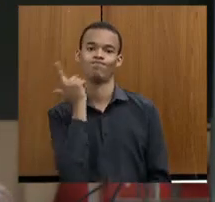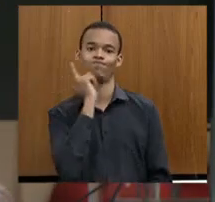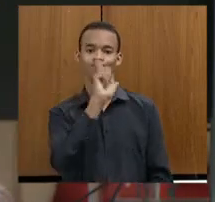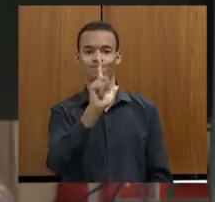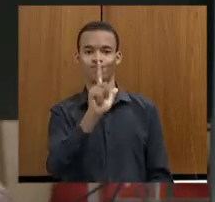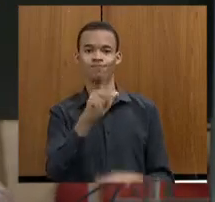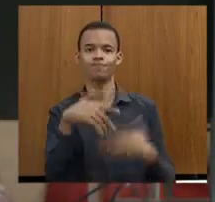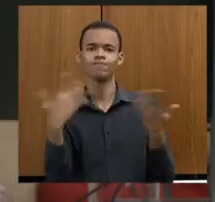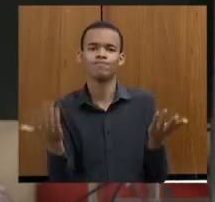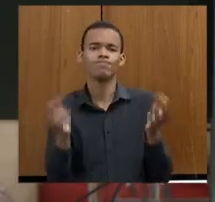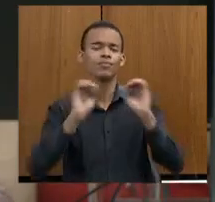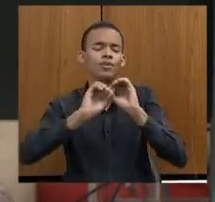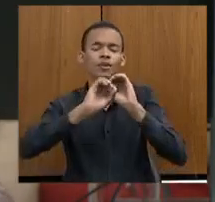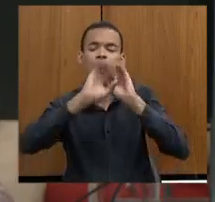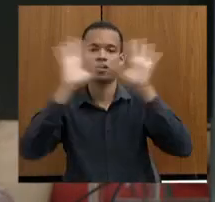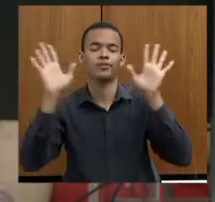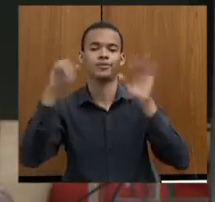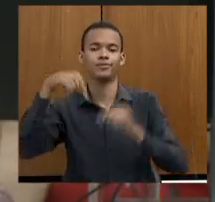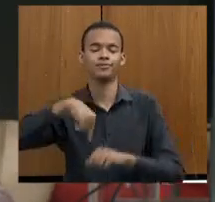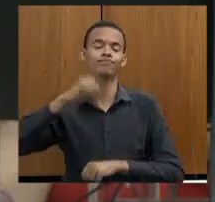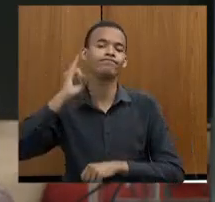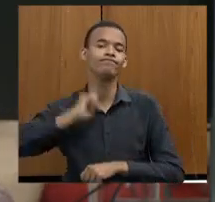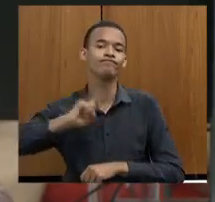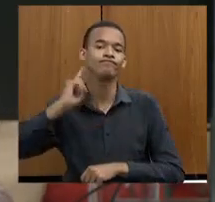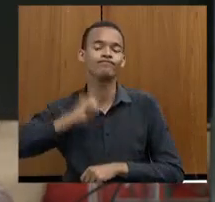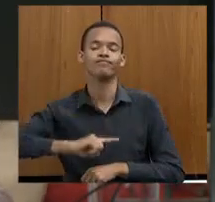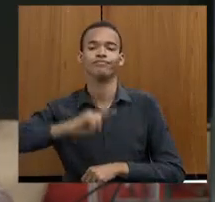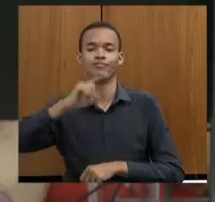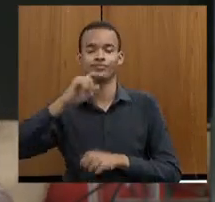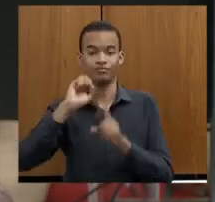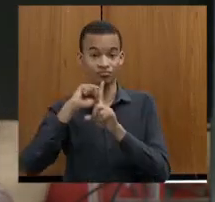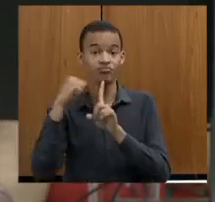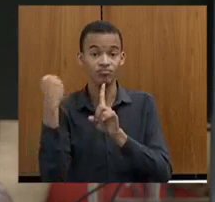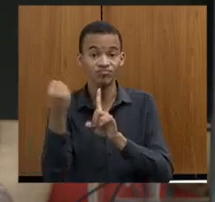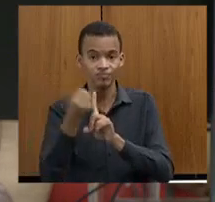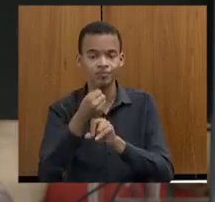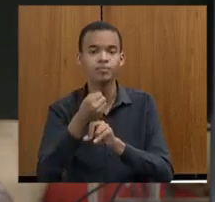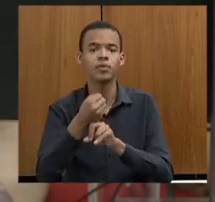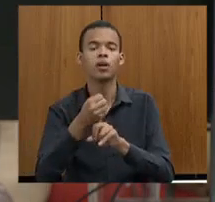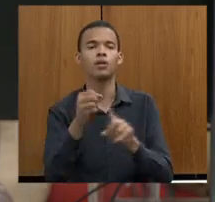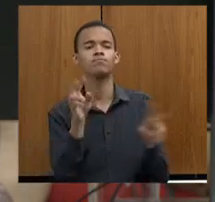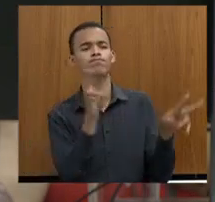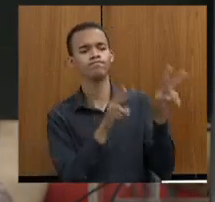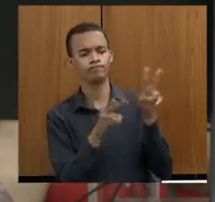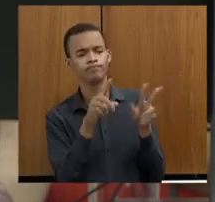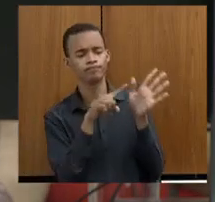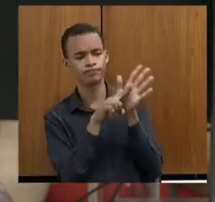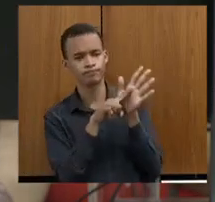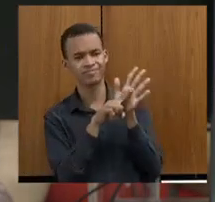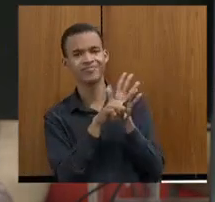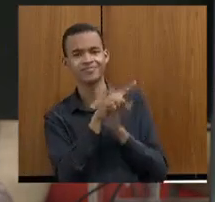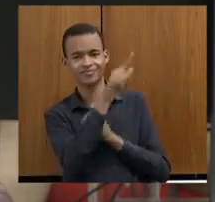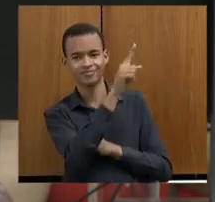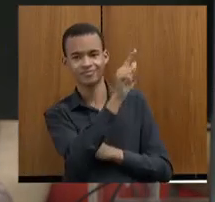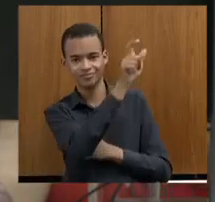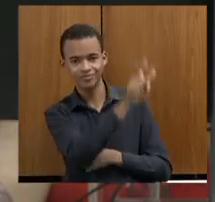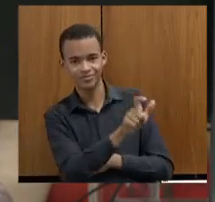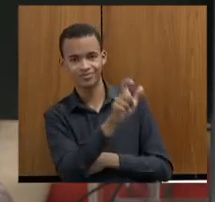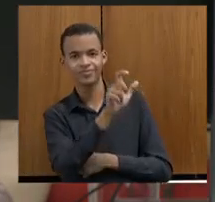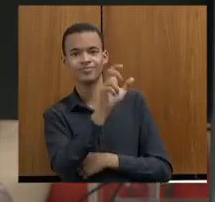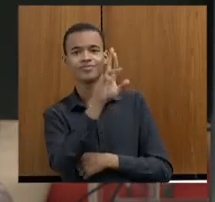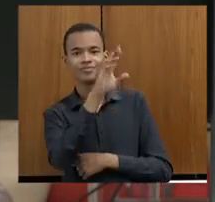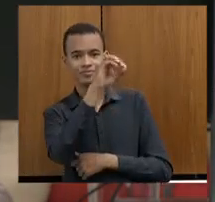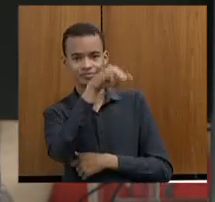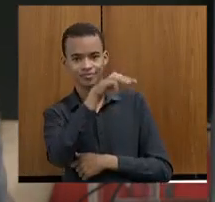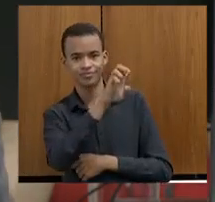a população de Minas Gerais avalizou o trabalho do governador Romeu Zema e de todo o seu governo